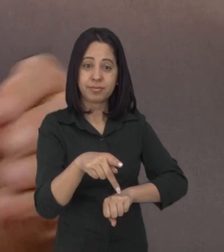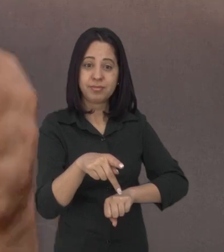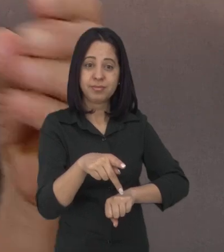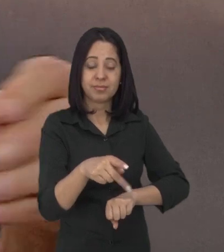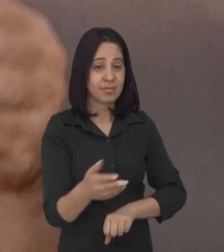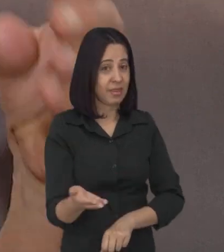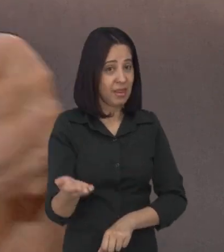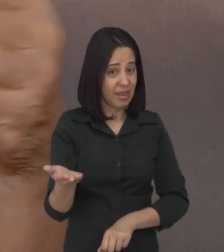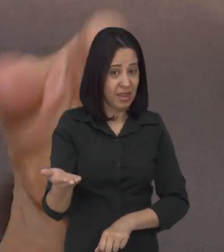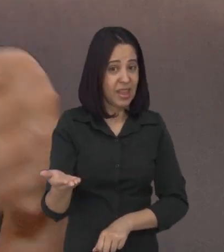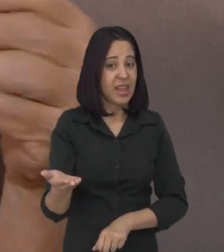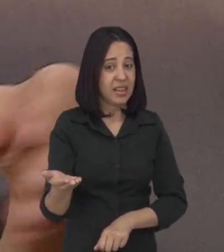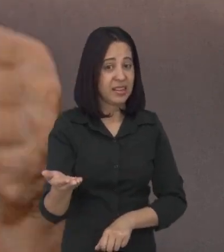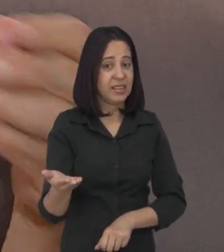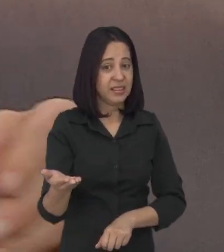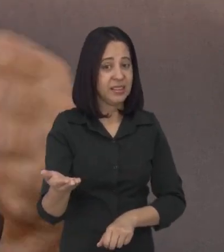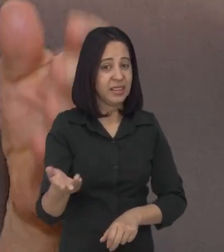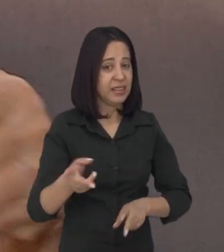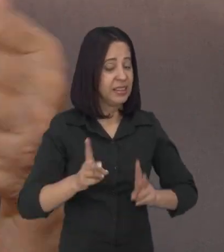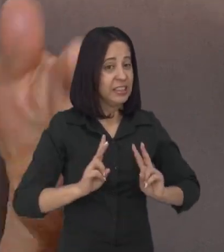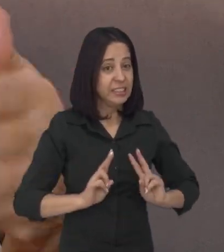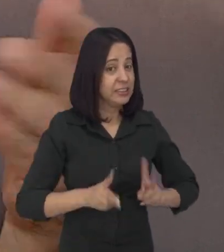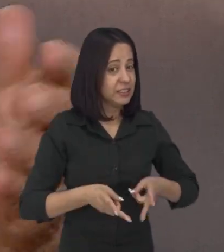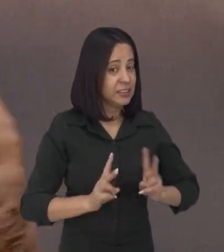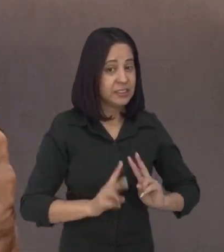Na Força Pública, certo, ele